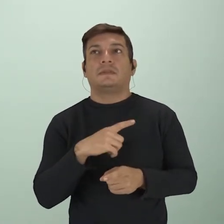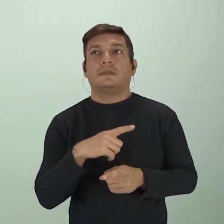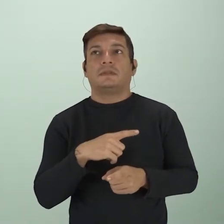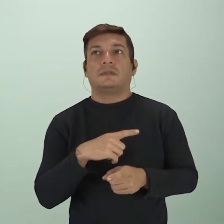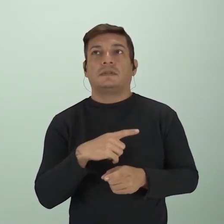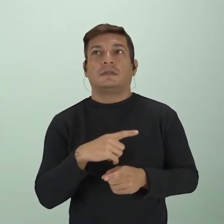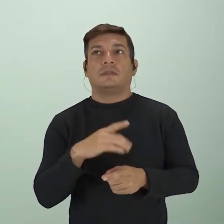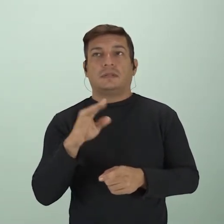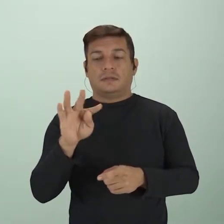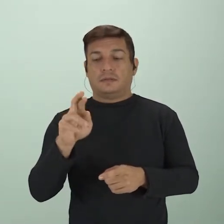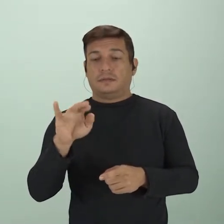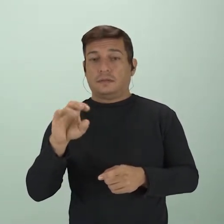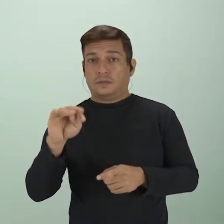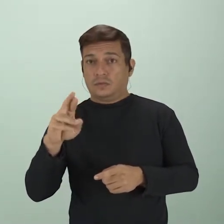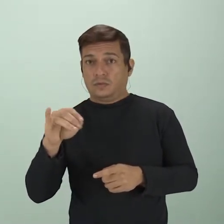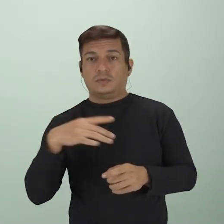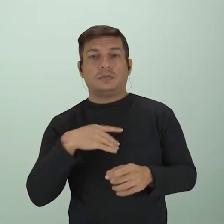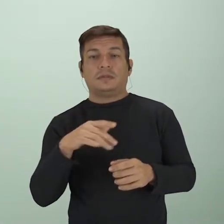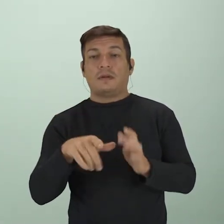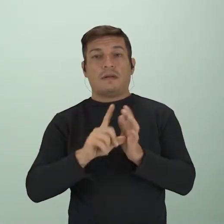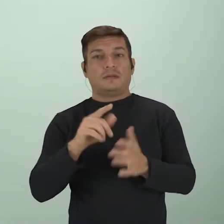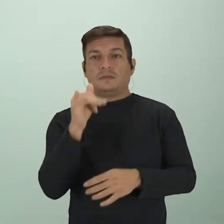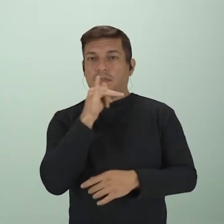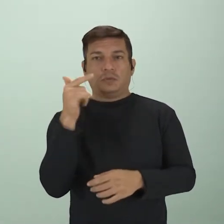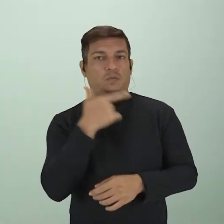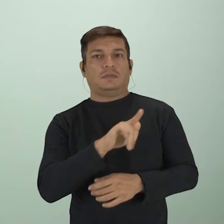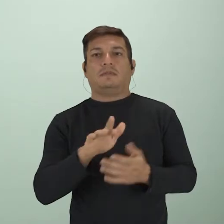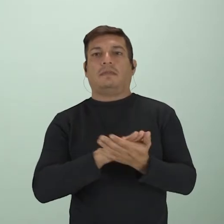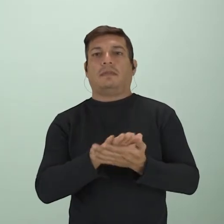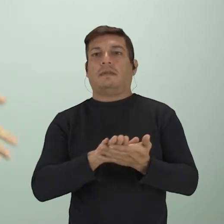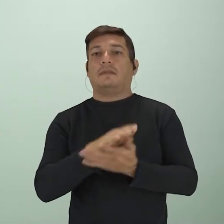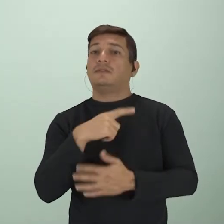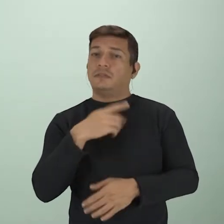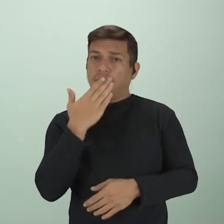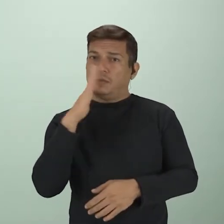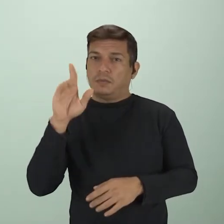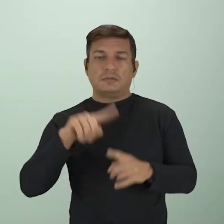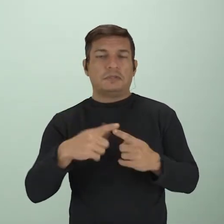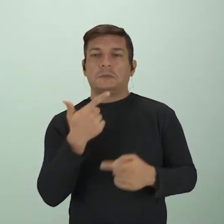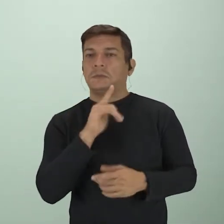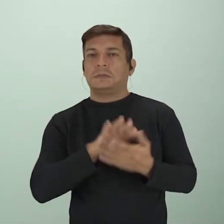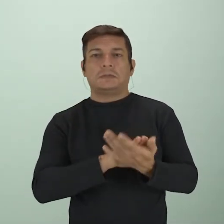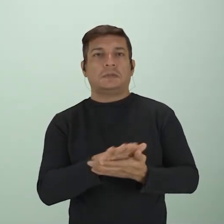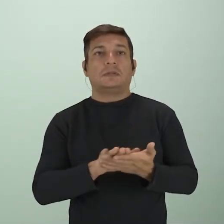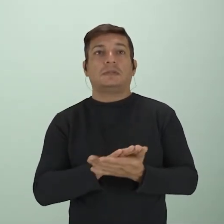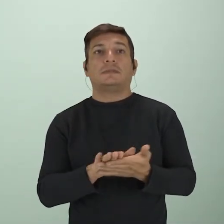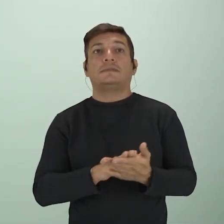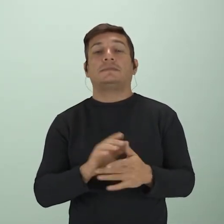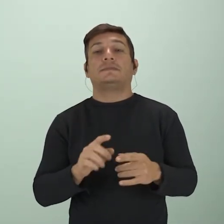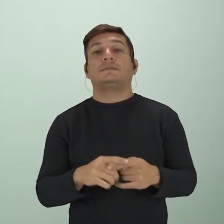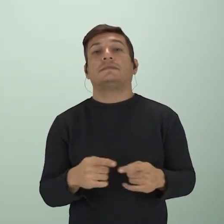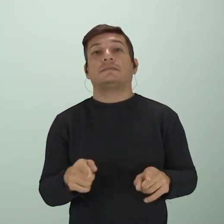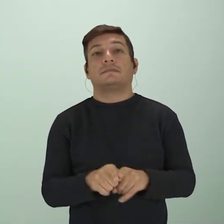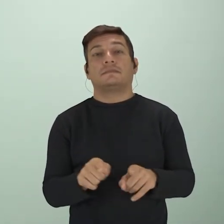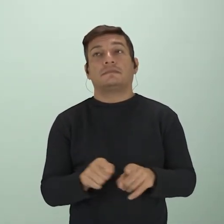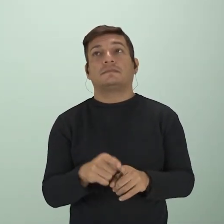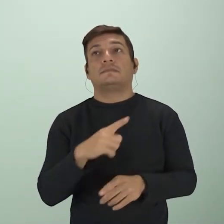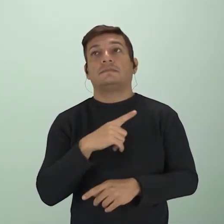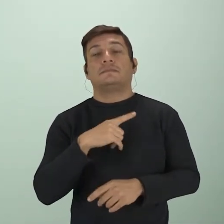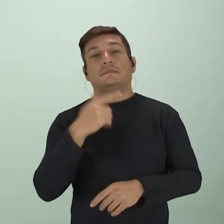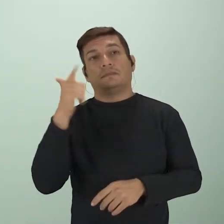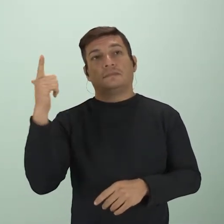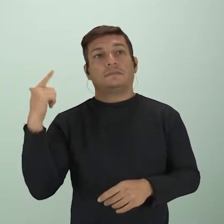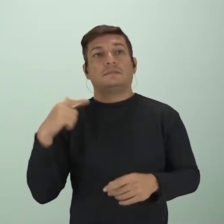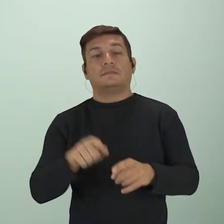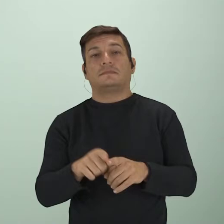territórios que os italianos não conseguiram, né, que tiveram lá a promessa, mas não conseguiram esses territórios, mas também tinha